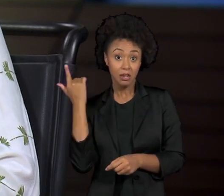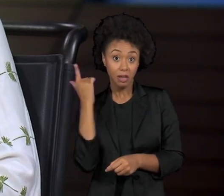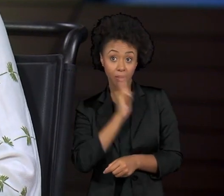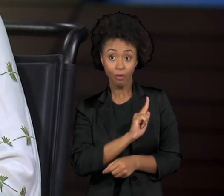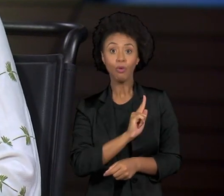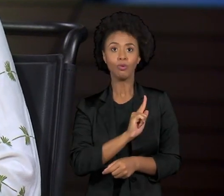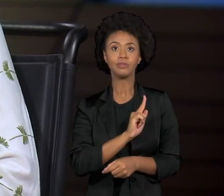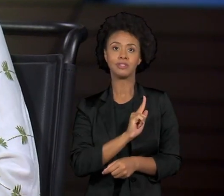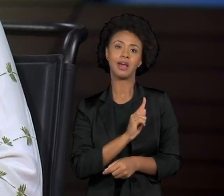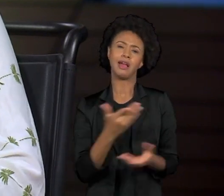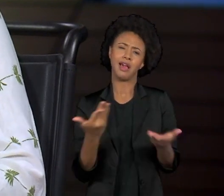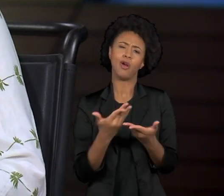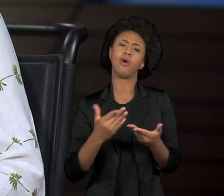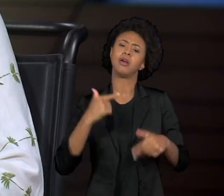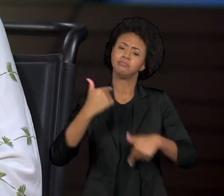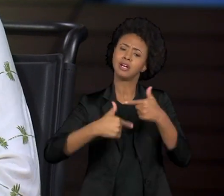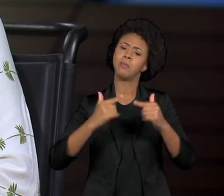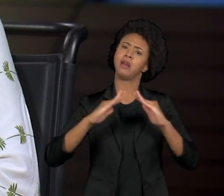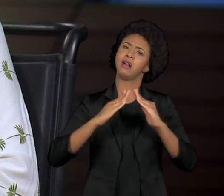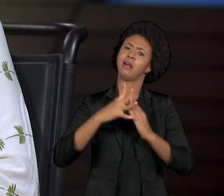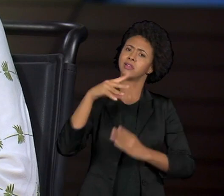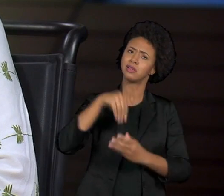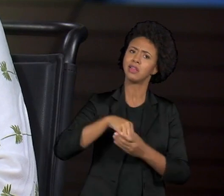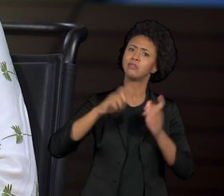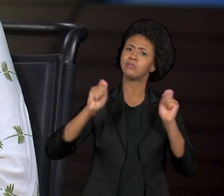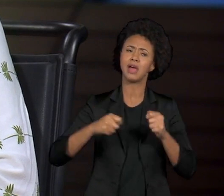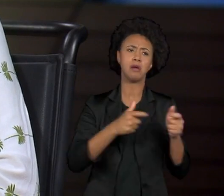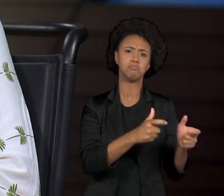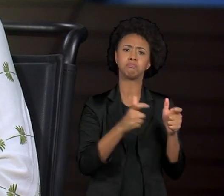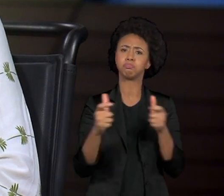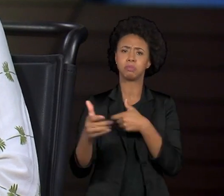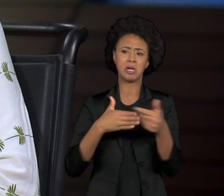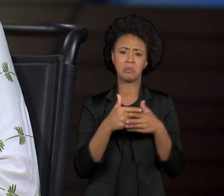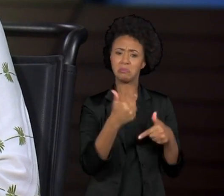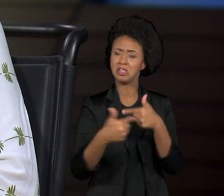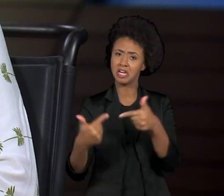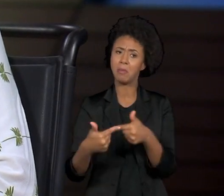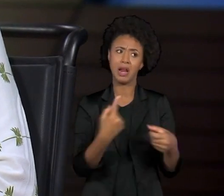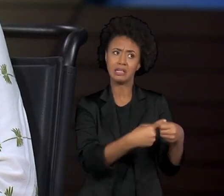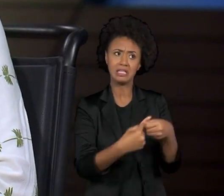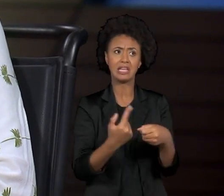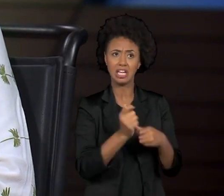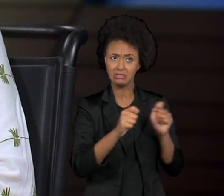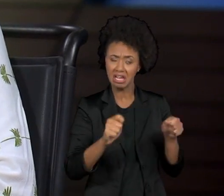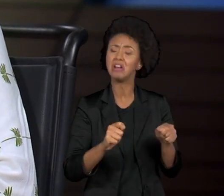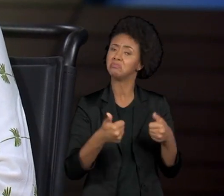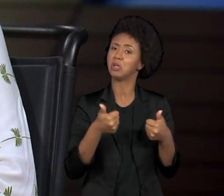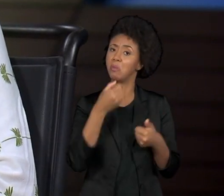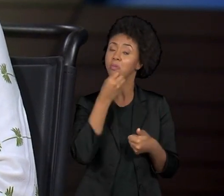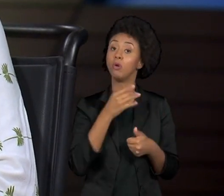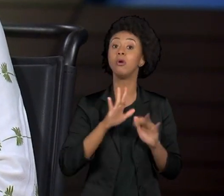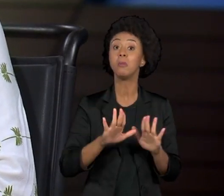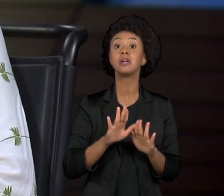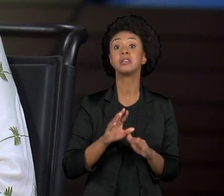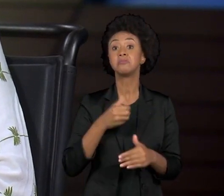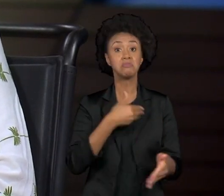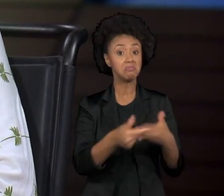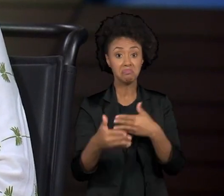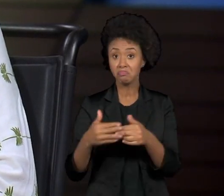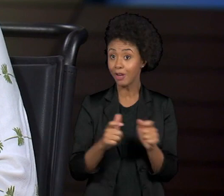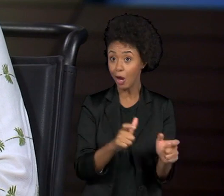possibilidade, né, agora com os home office, de poder trabalhar em outros locais, em outras cidades, acho que é interessante. Mas é importante também, esteja onde